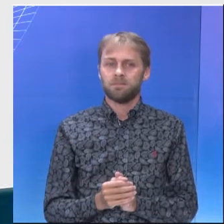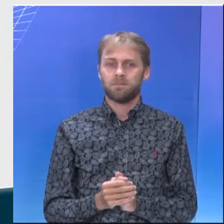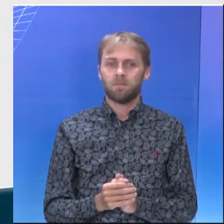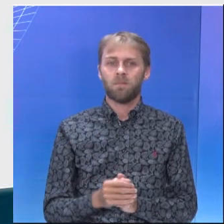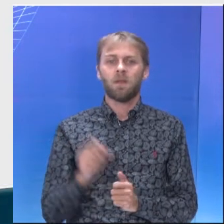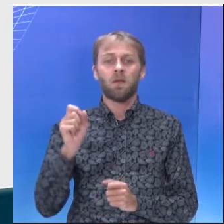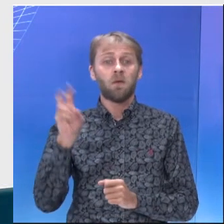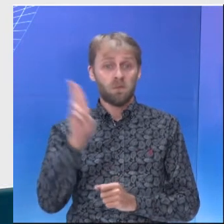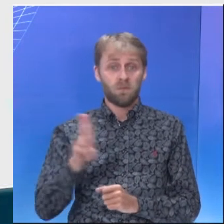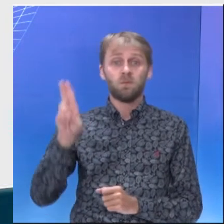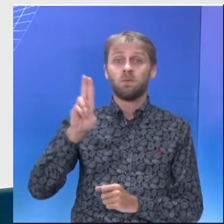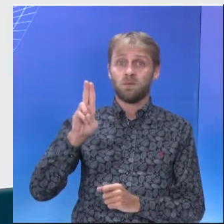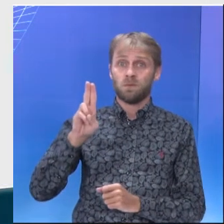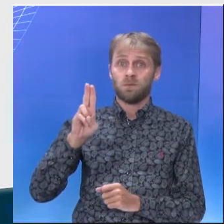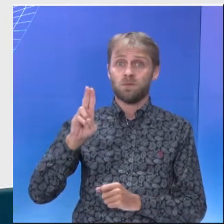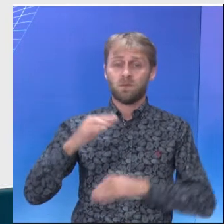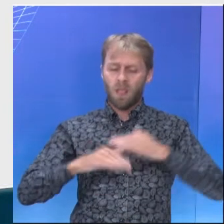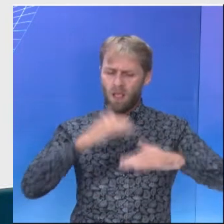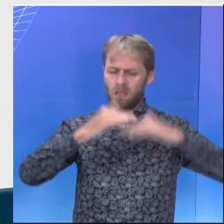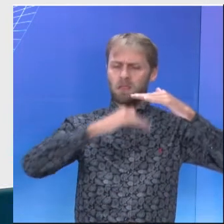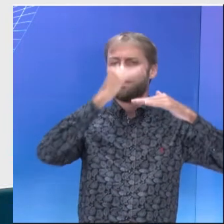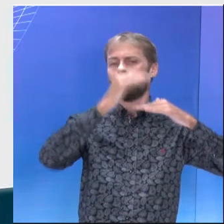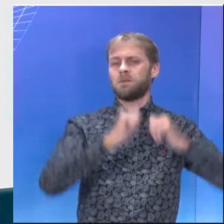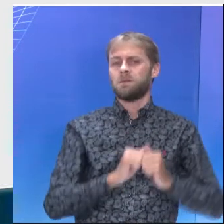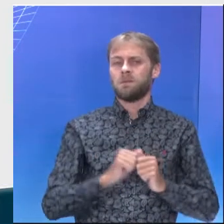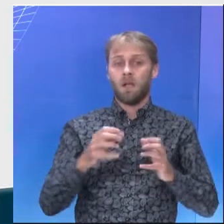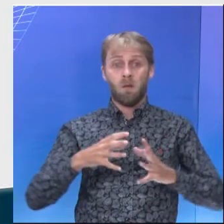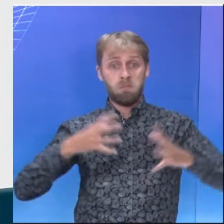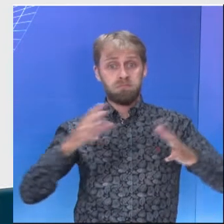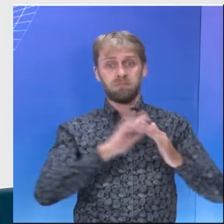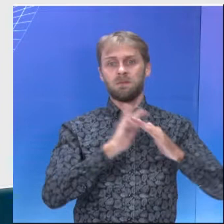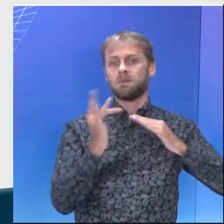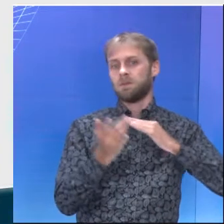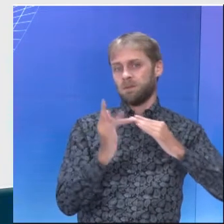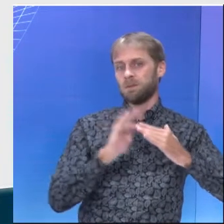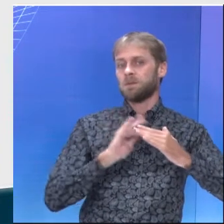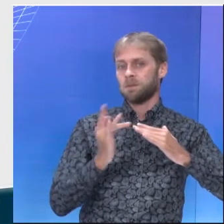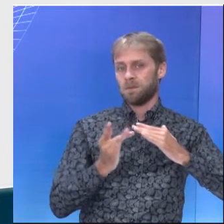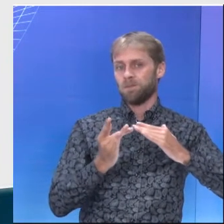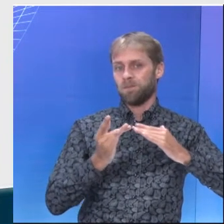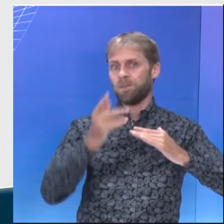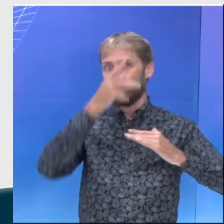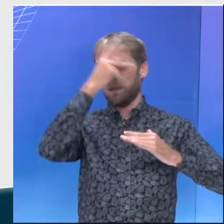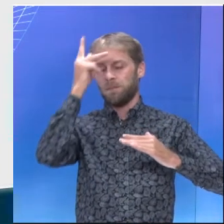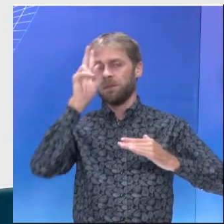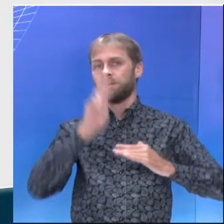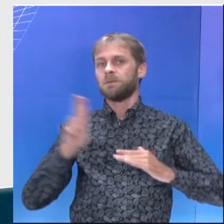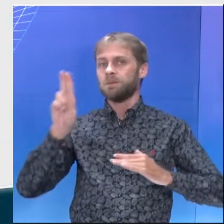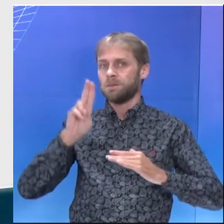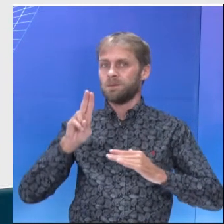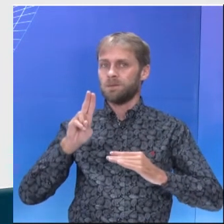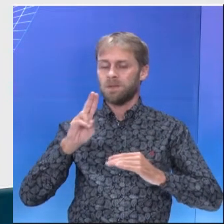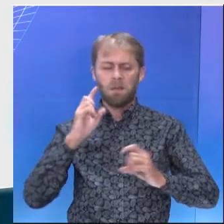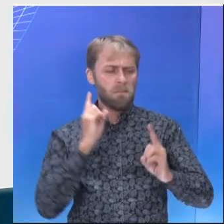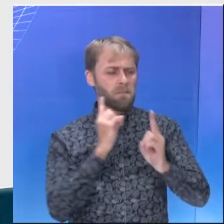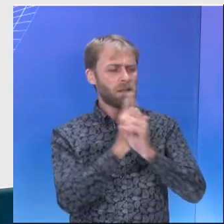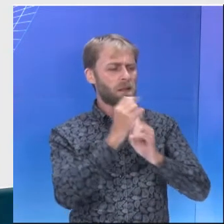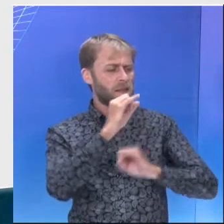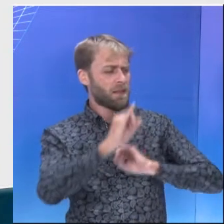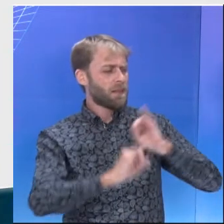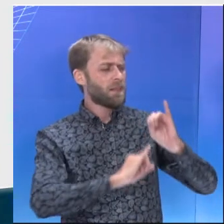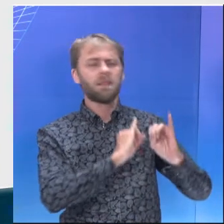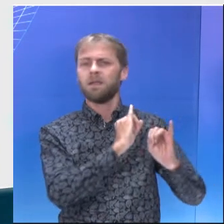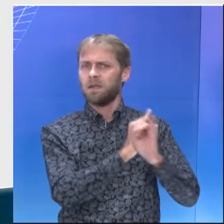com o impacto das tecnologias e a ampliação das redes sociais, consumidores encontram na internet possibilidades de opinar